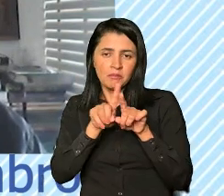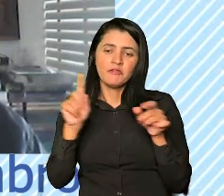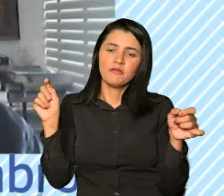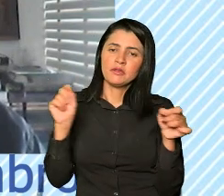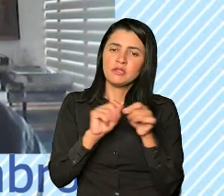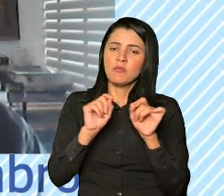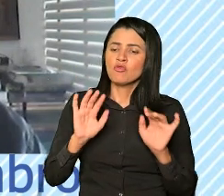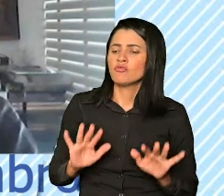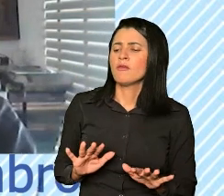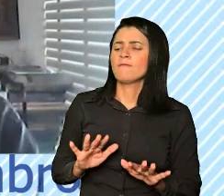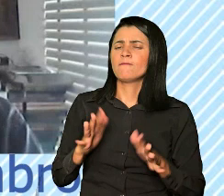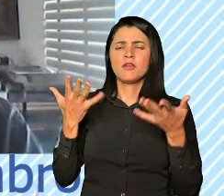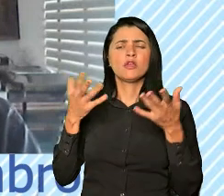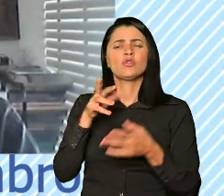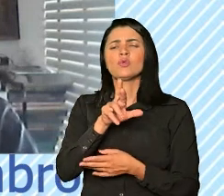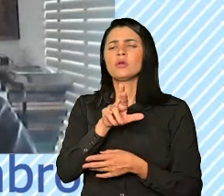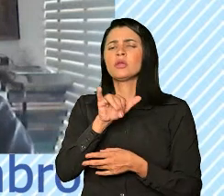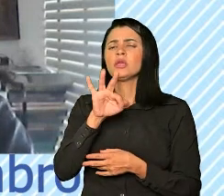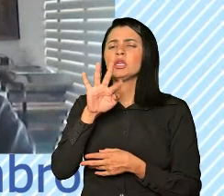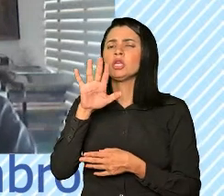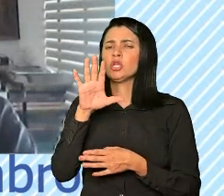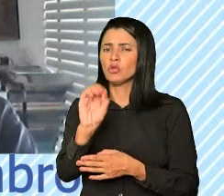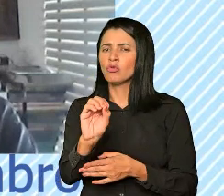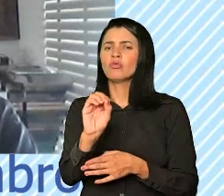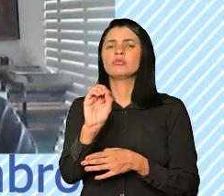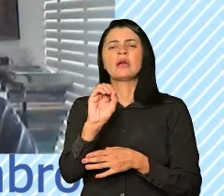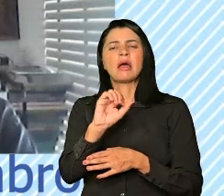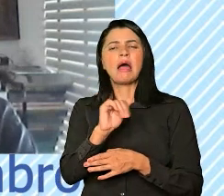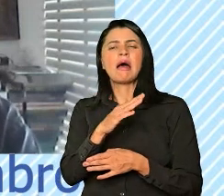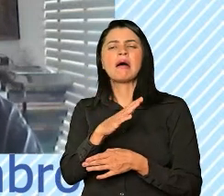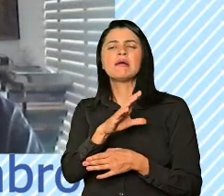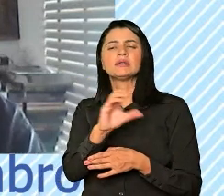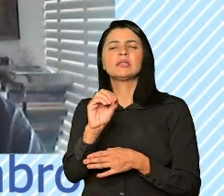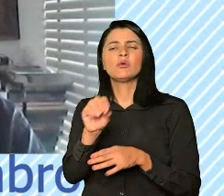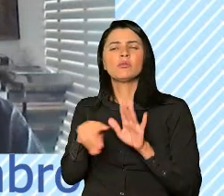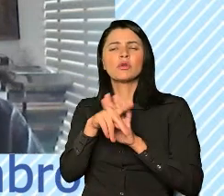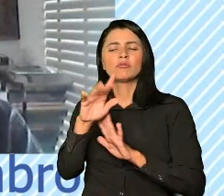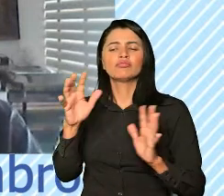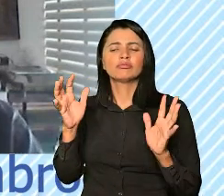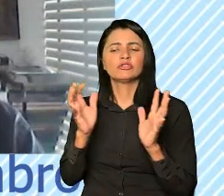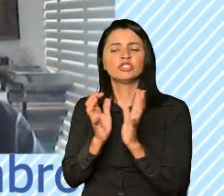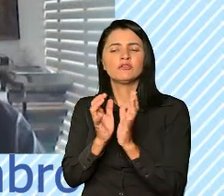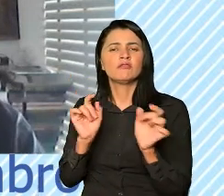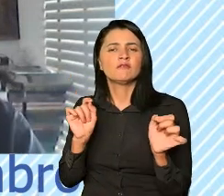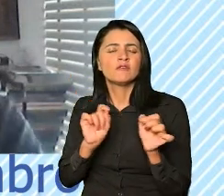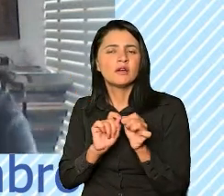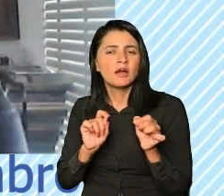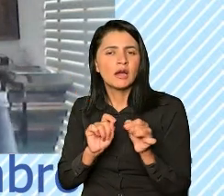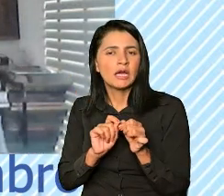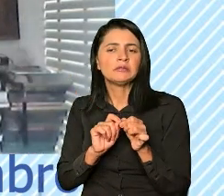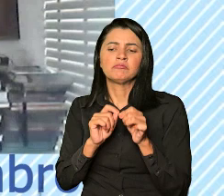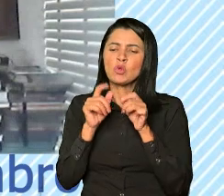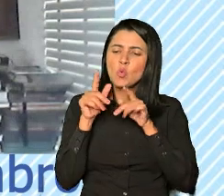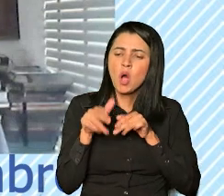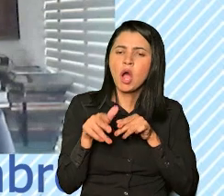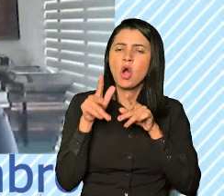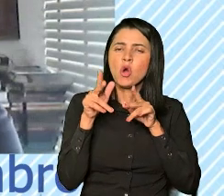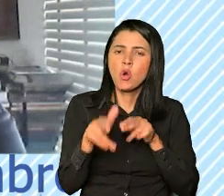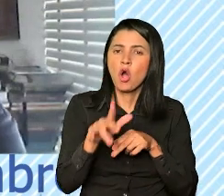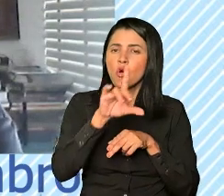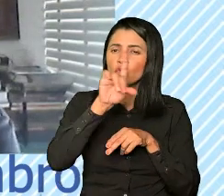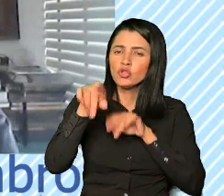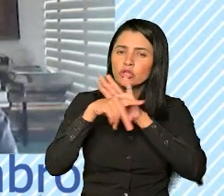uma espécie de ação coletiva e uniforme, uma data